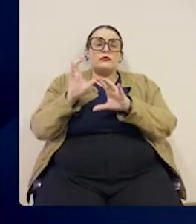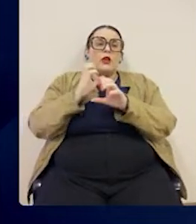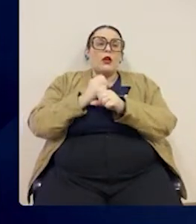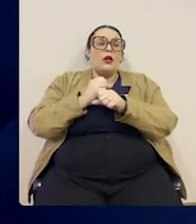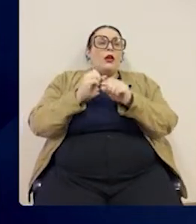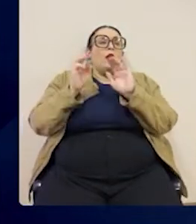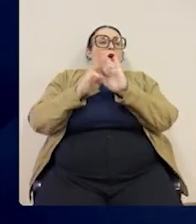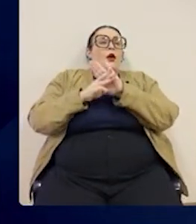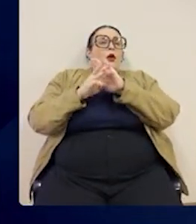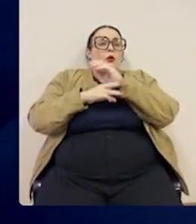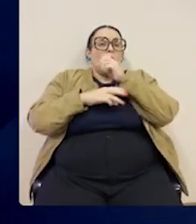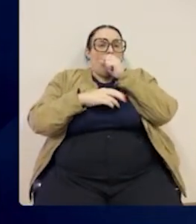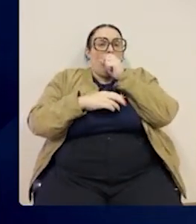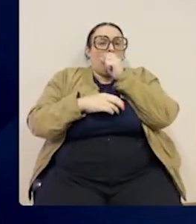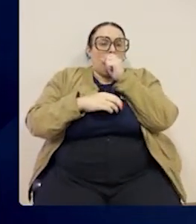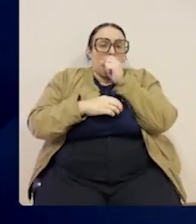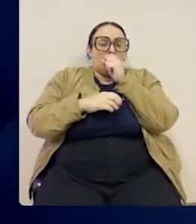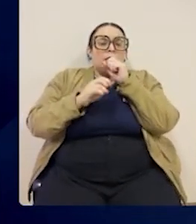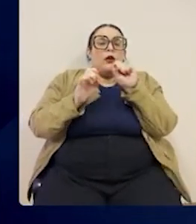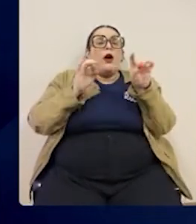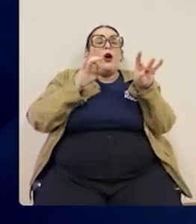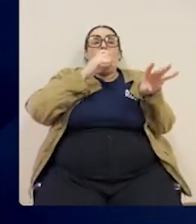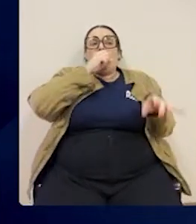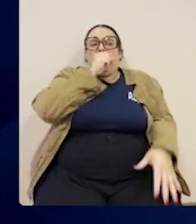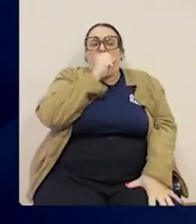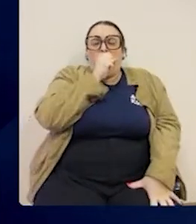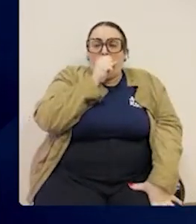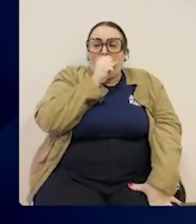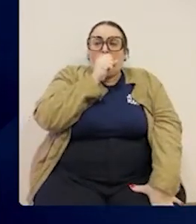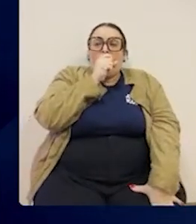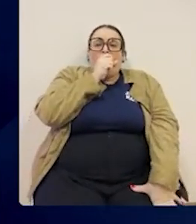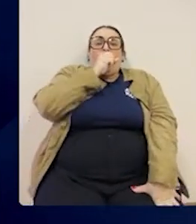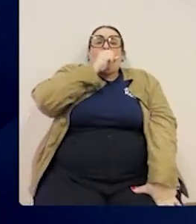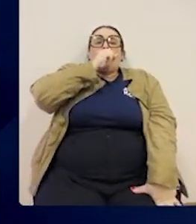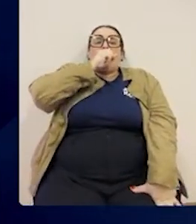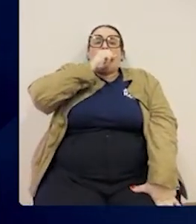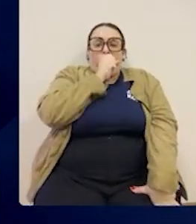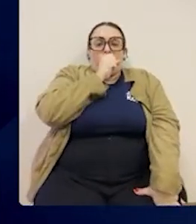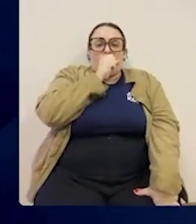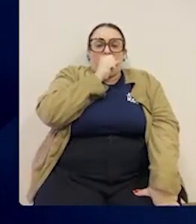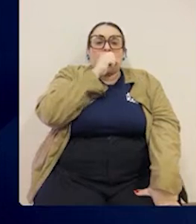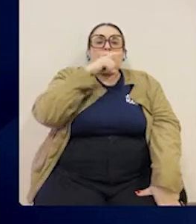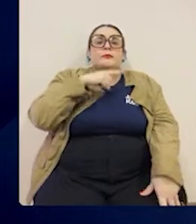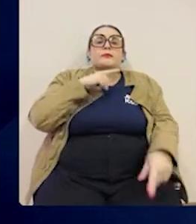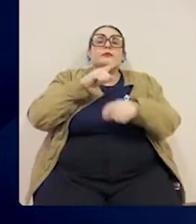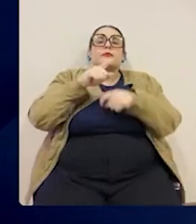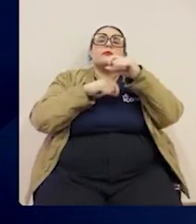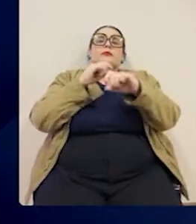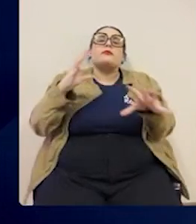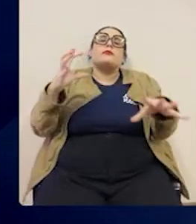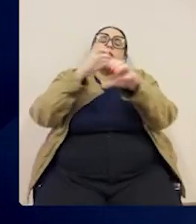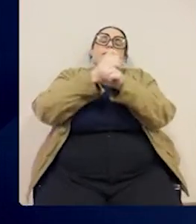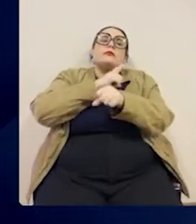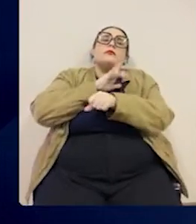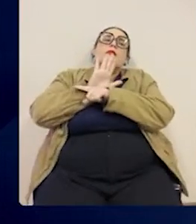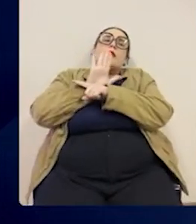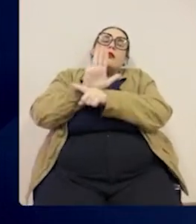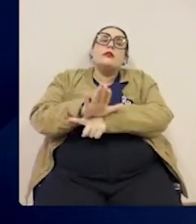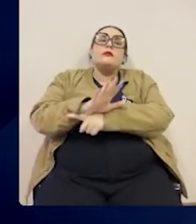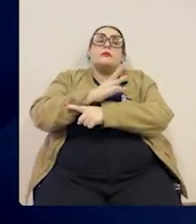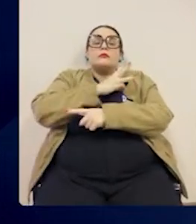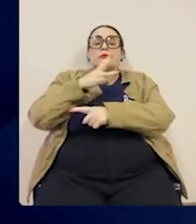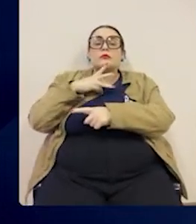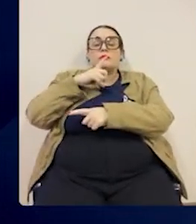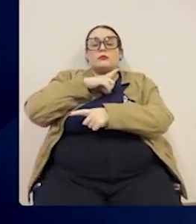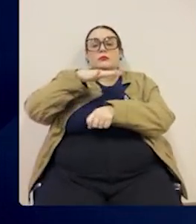gerar essa confusão, e aí é isso, fisioterapia, tá? Mas quais intervenções fisioterapêuticas não ajudam os pacientes com